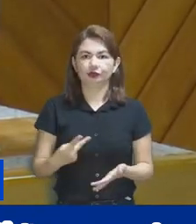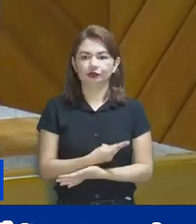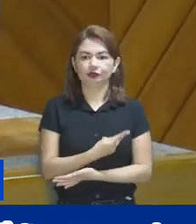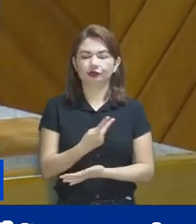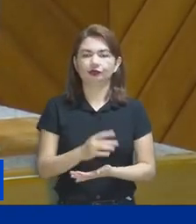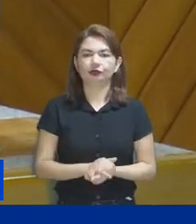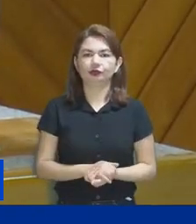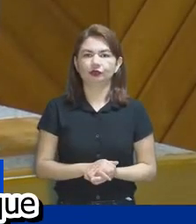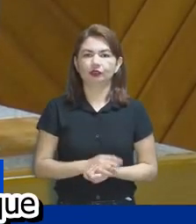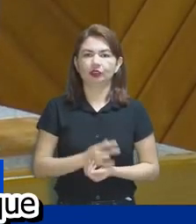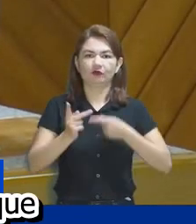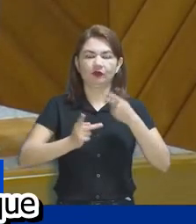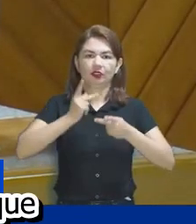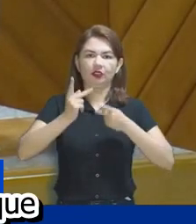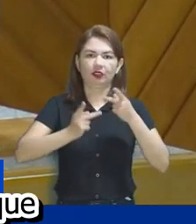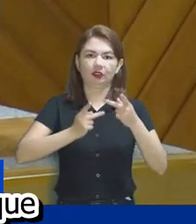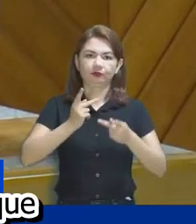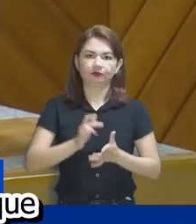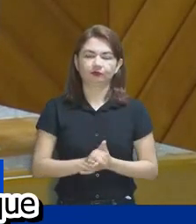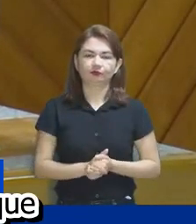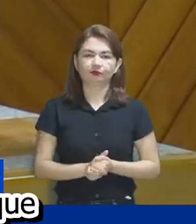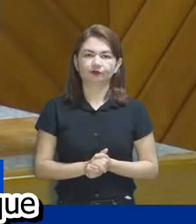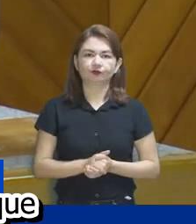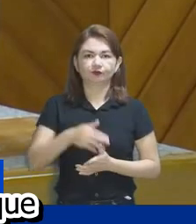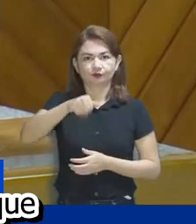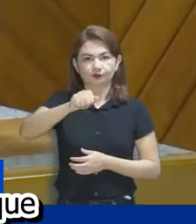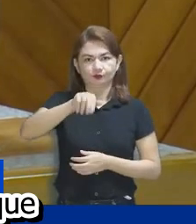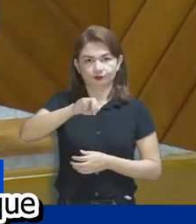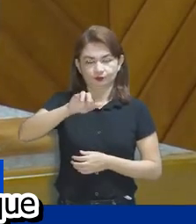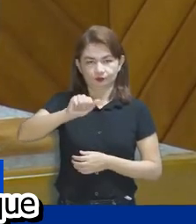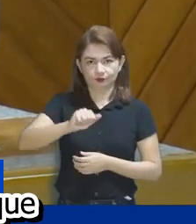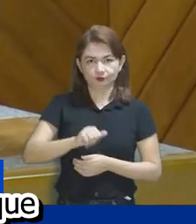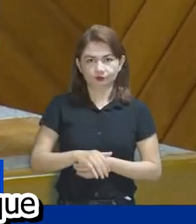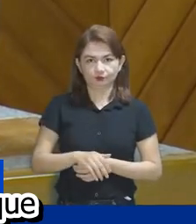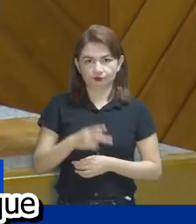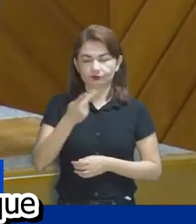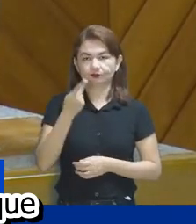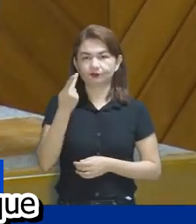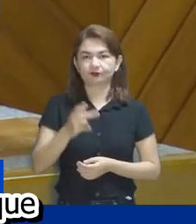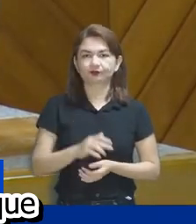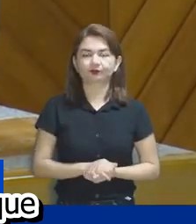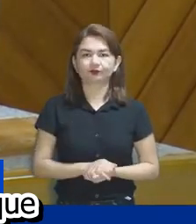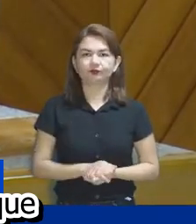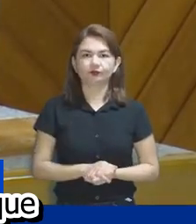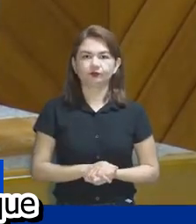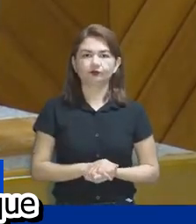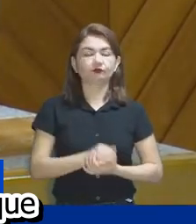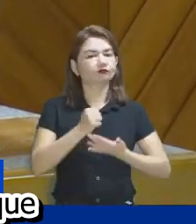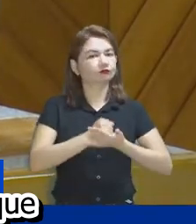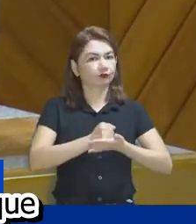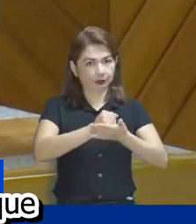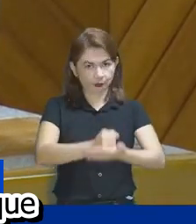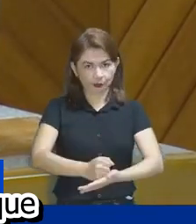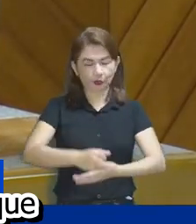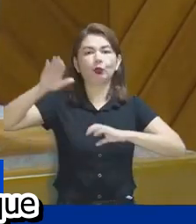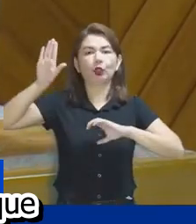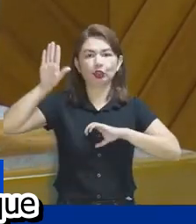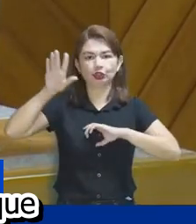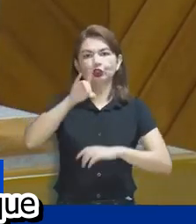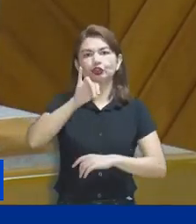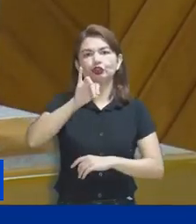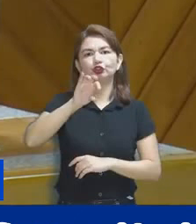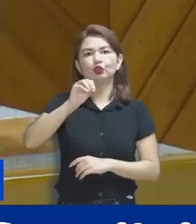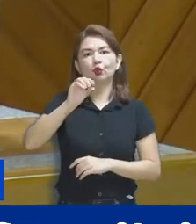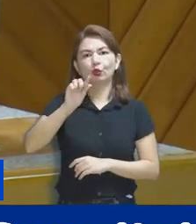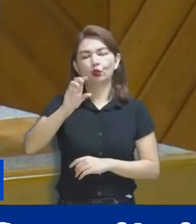ilícitos narrados. Nesse sentido, Maria Ramos de Souza declarou que estava dando apoio ao candidato Diogo